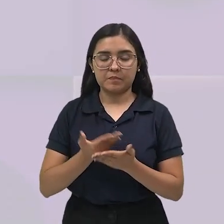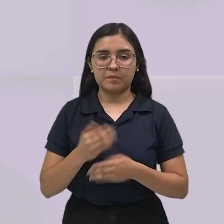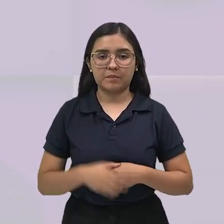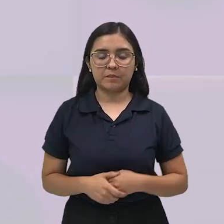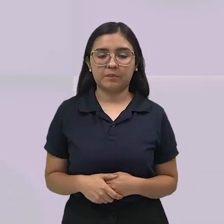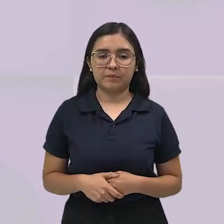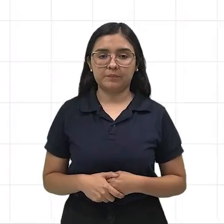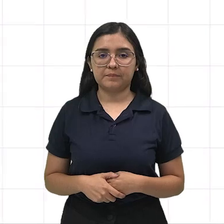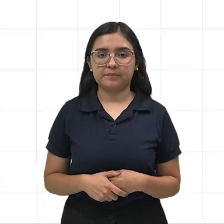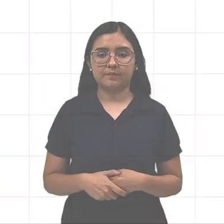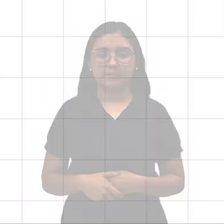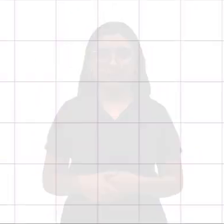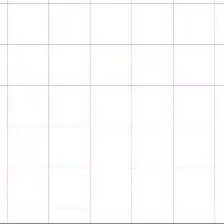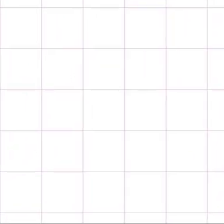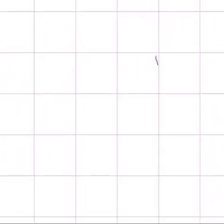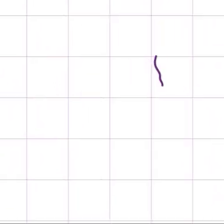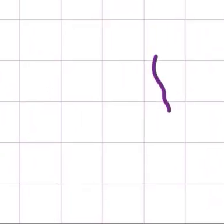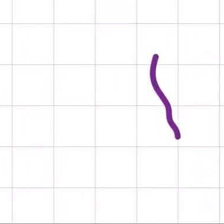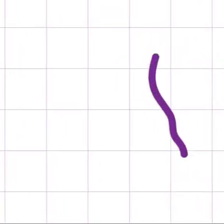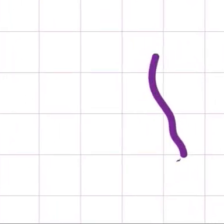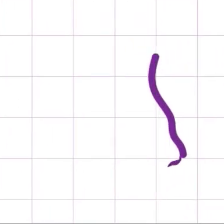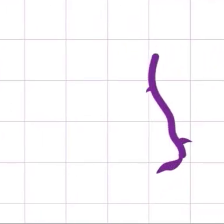aula.